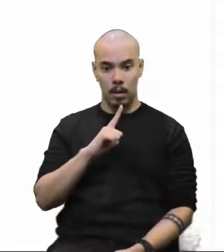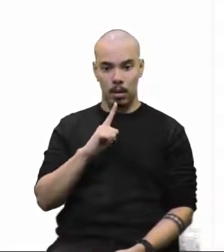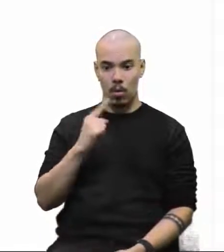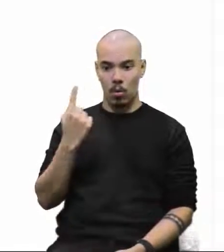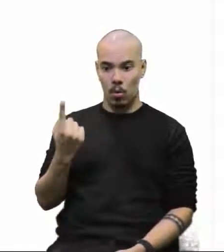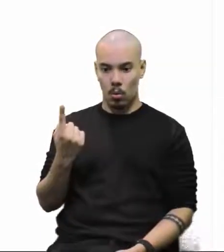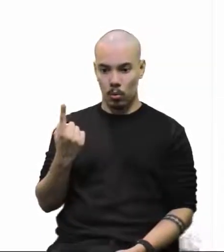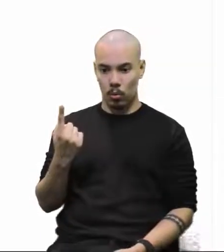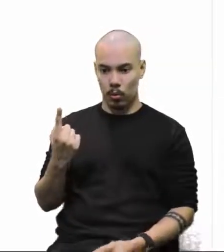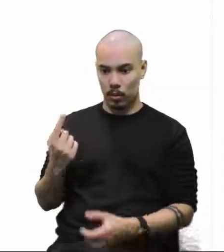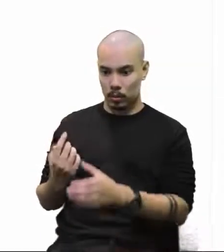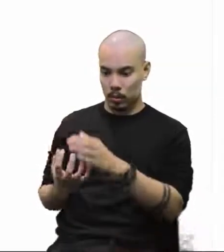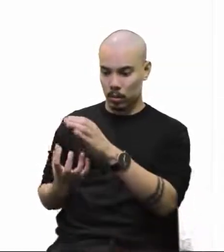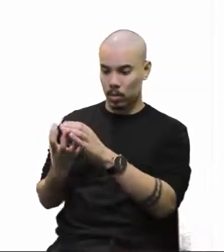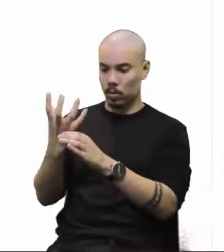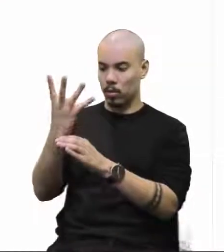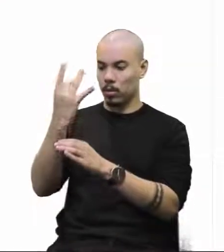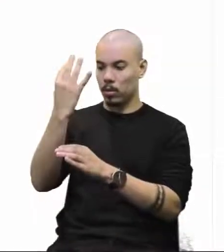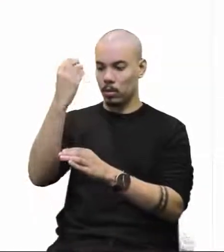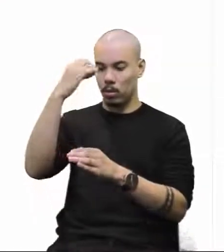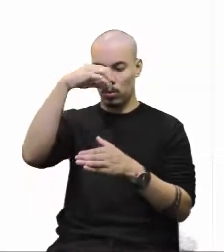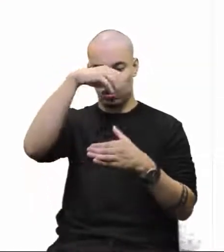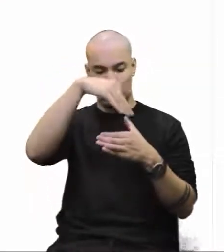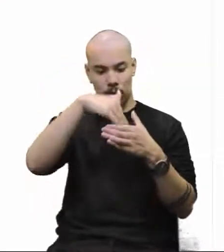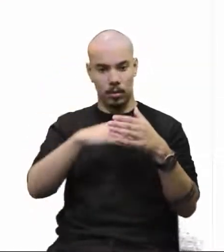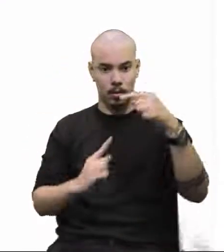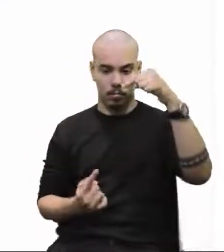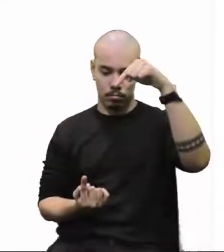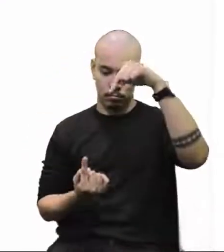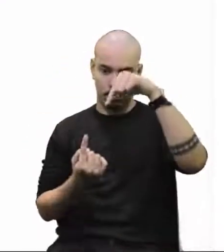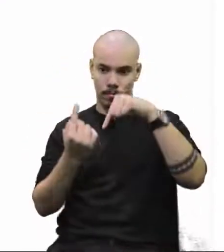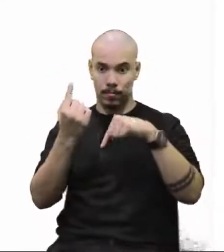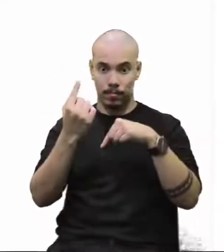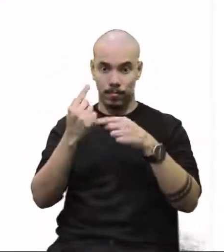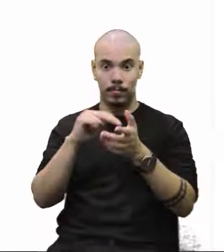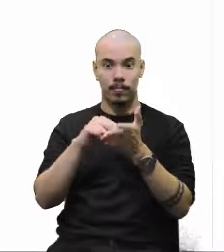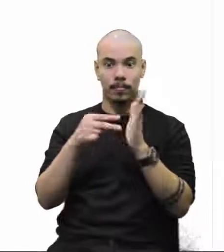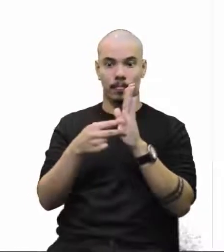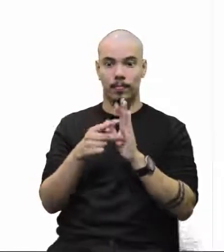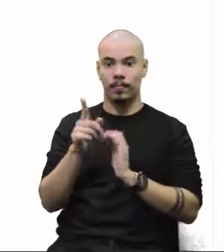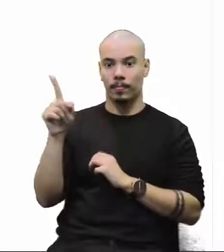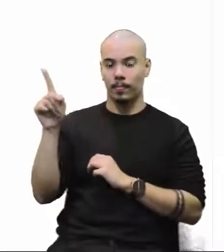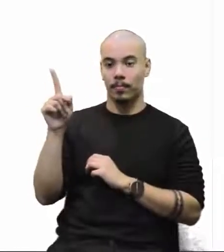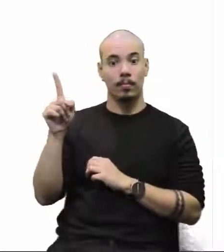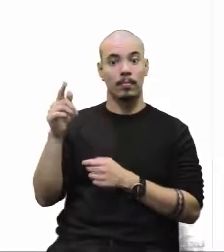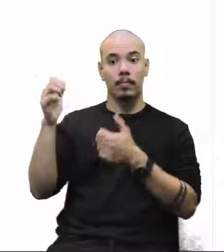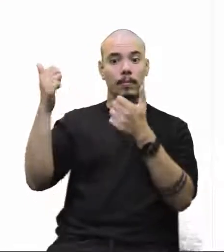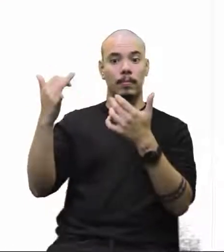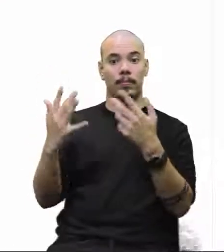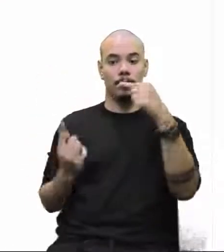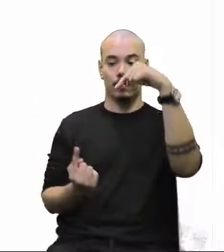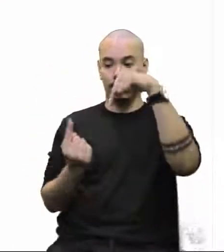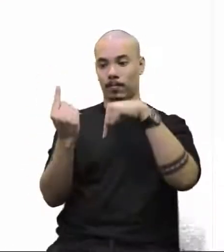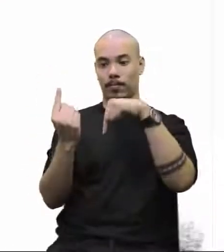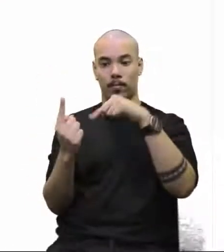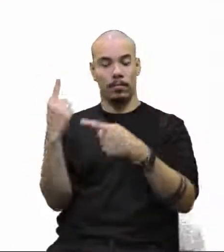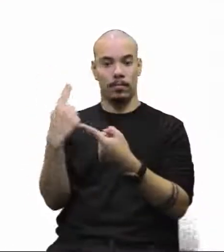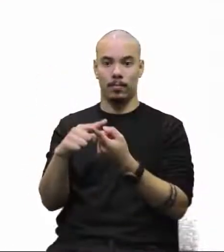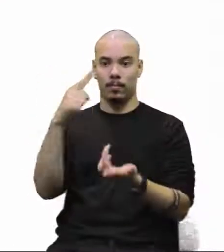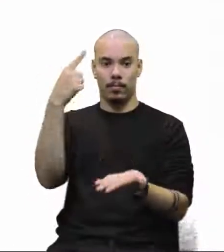direito descendo, que está representado aqui, ó. Olha aqui a representação. Dizendo por quê, né? Que é o